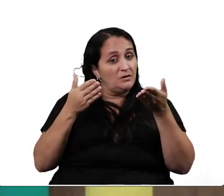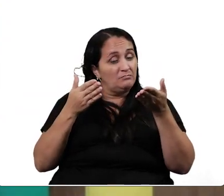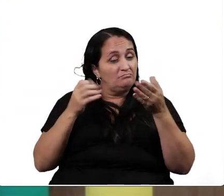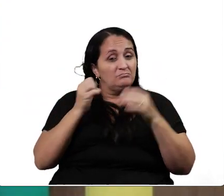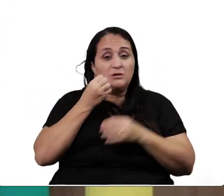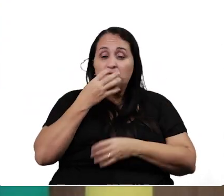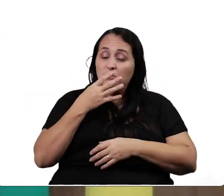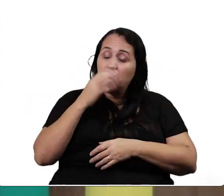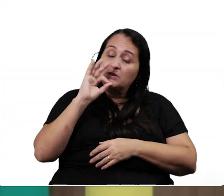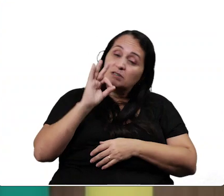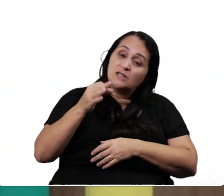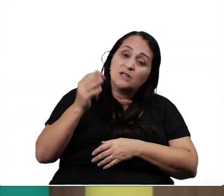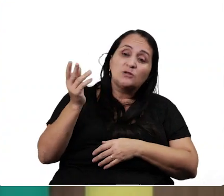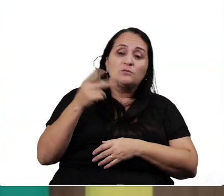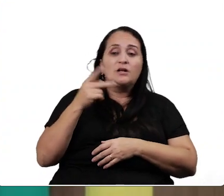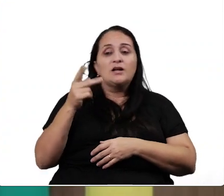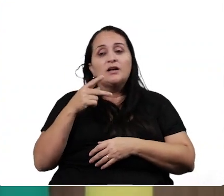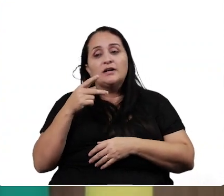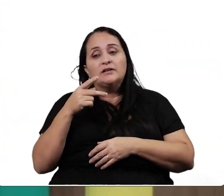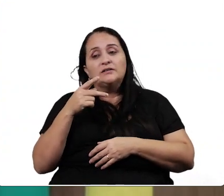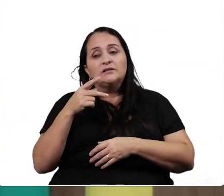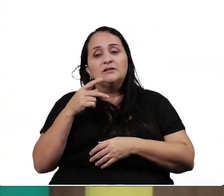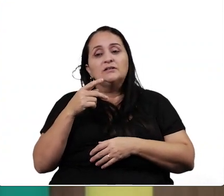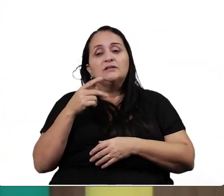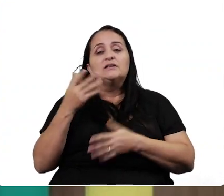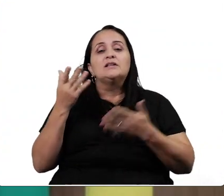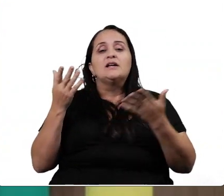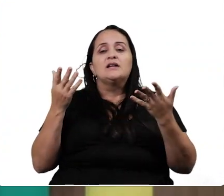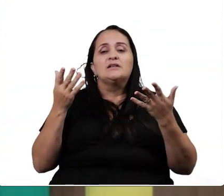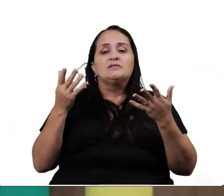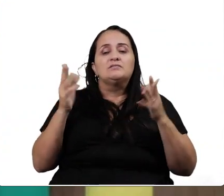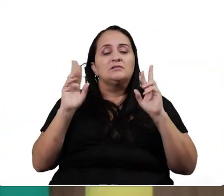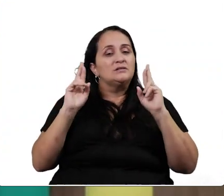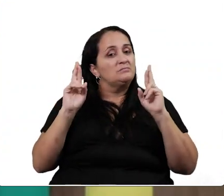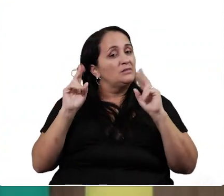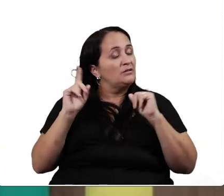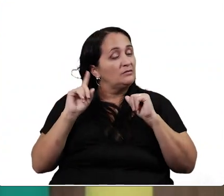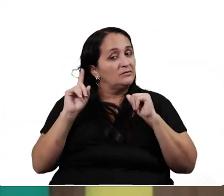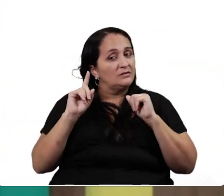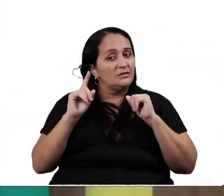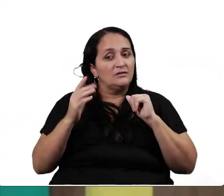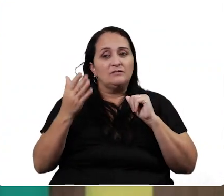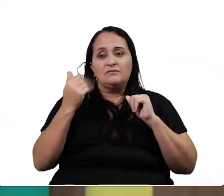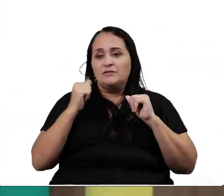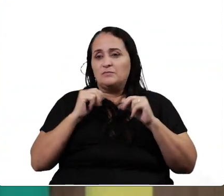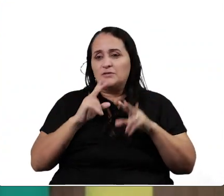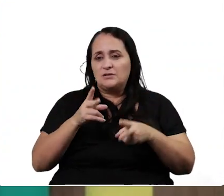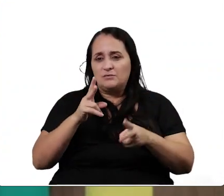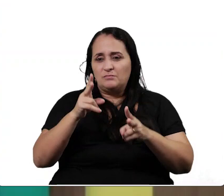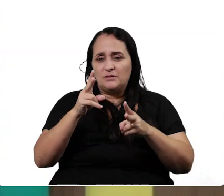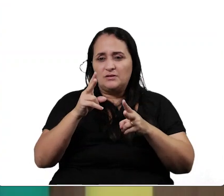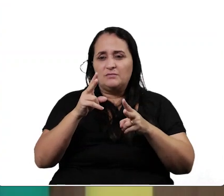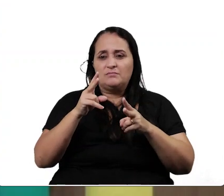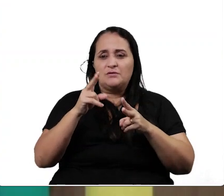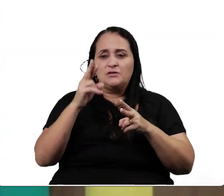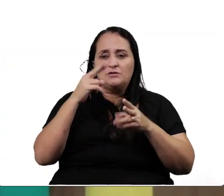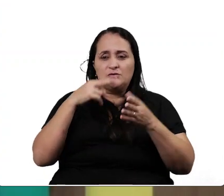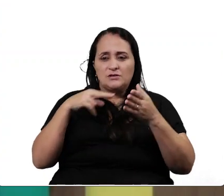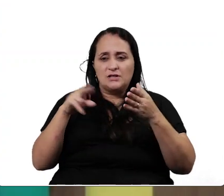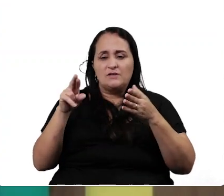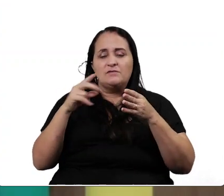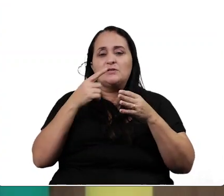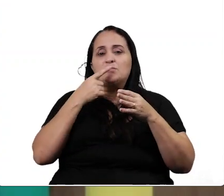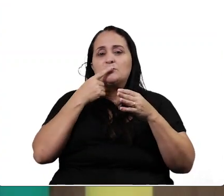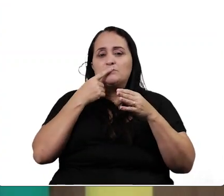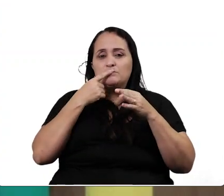E aí, acertou ou errou? Escorregou nessa pegadinha? Espero que não, viu? Vamos acompanhar, porque a nossa